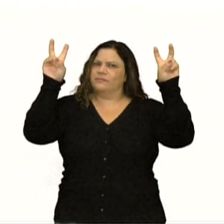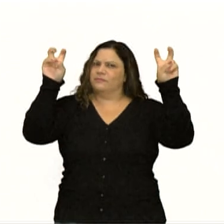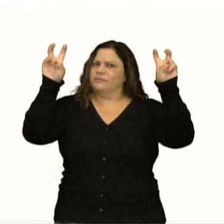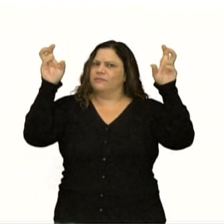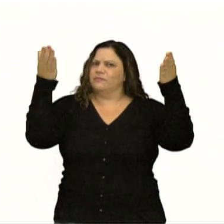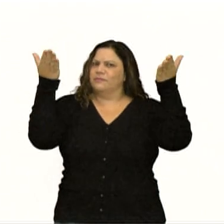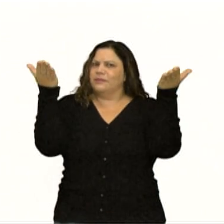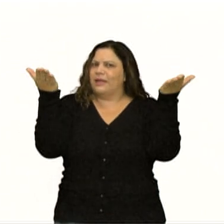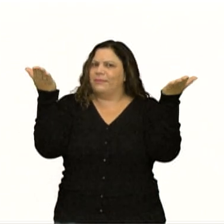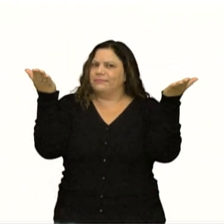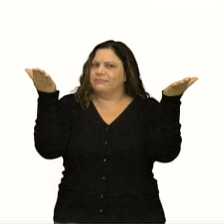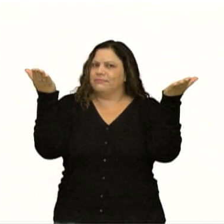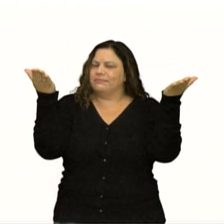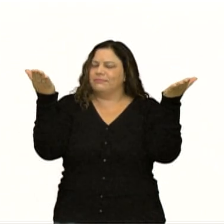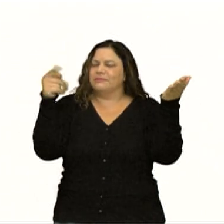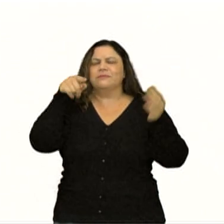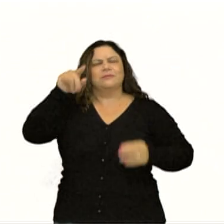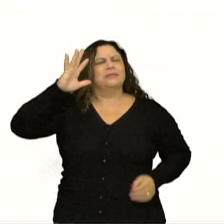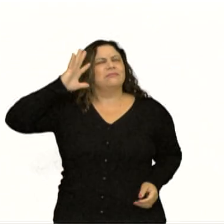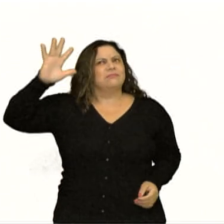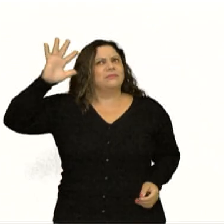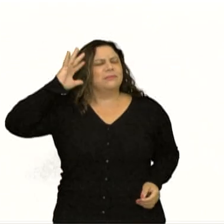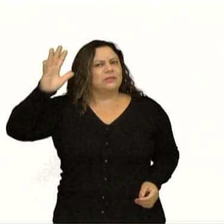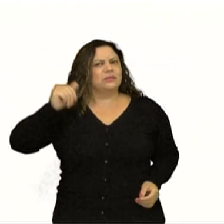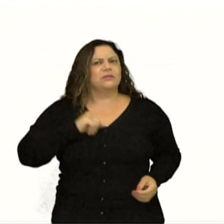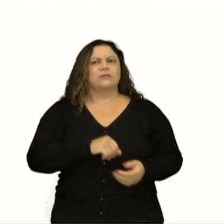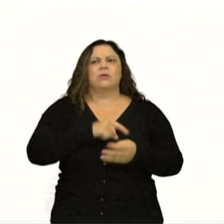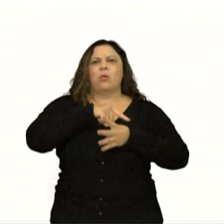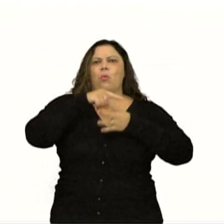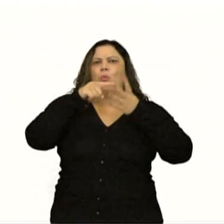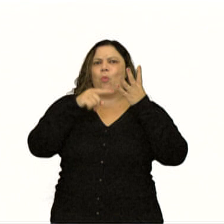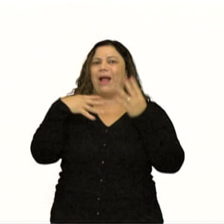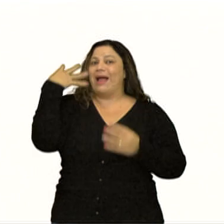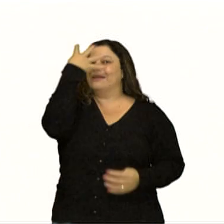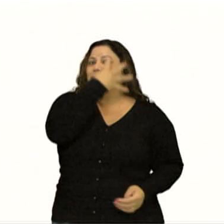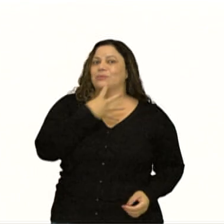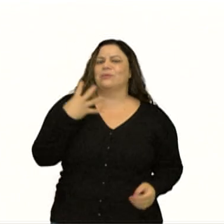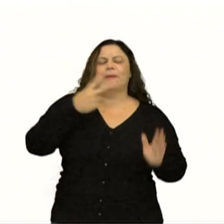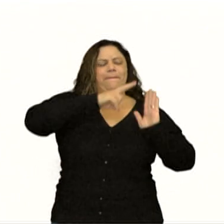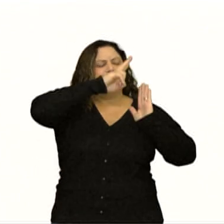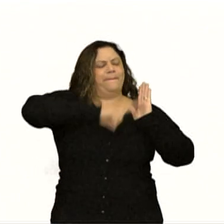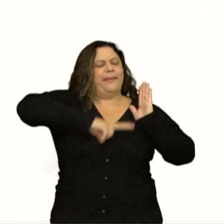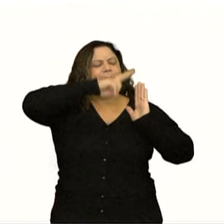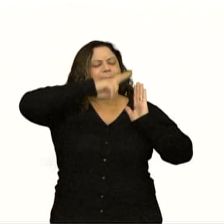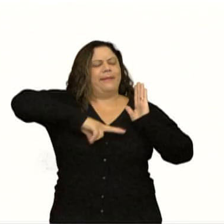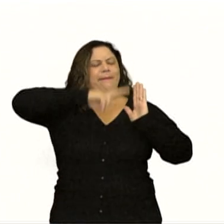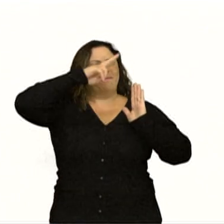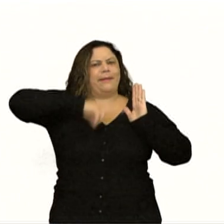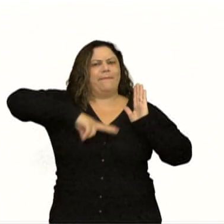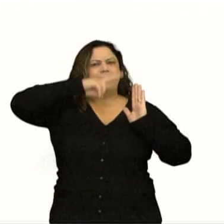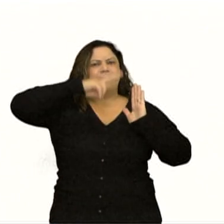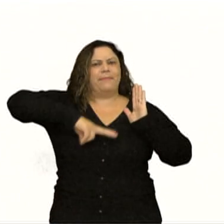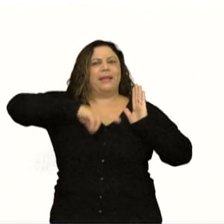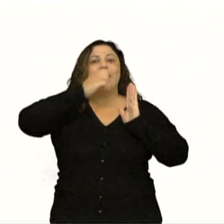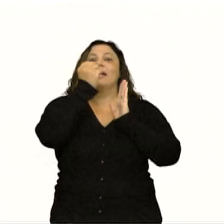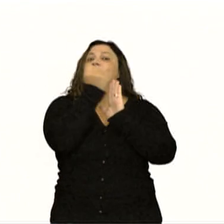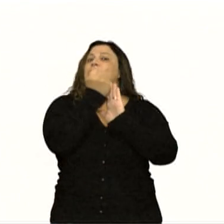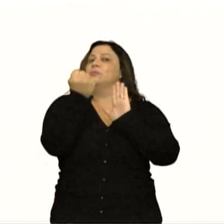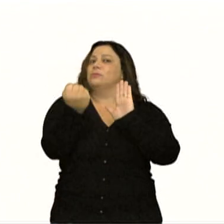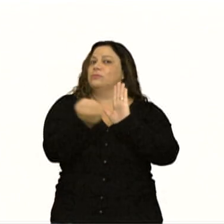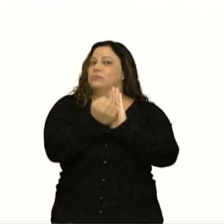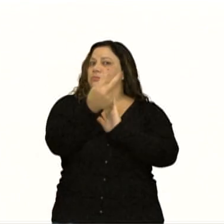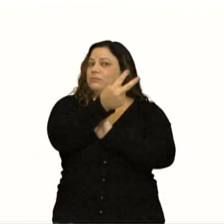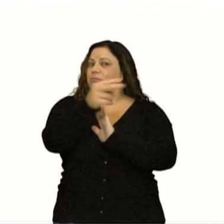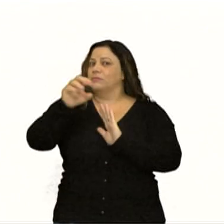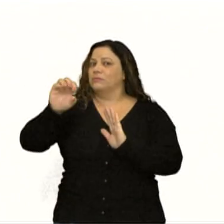Hein? Já imaginaram? Foram 4 horas lendo direto. Foi lá no século XX.